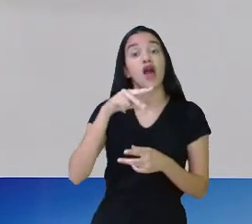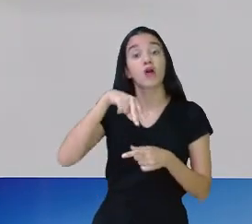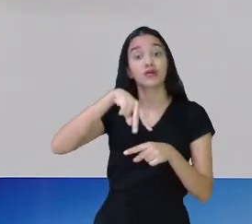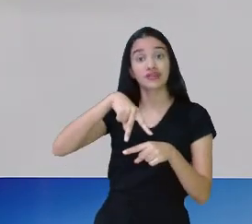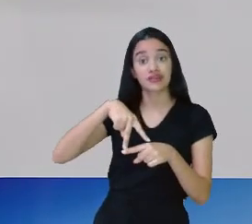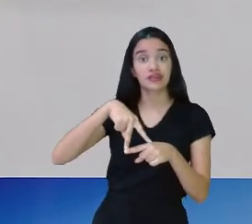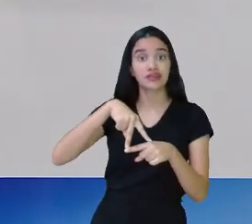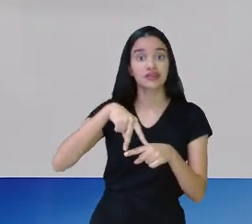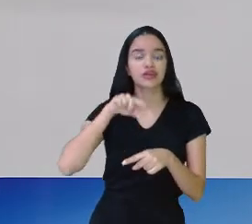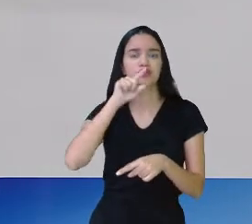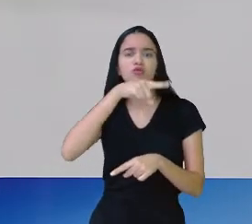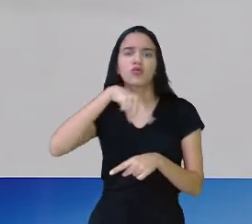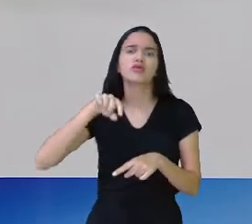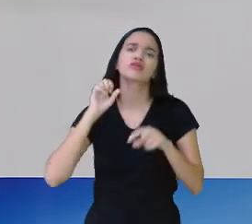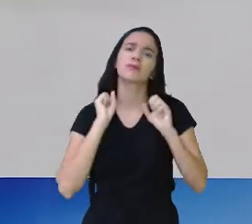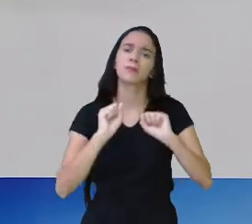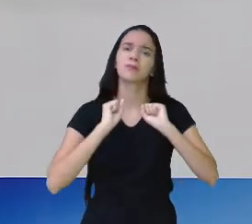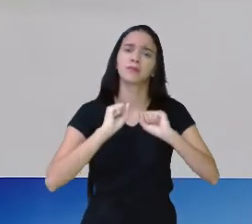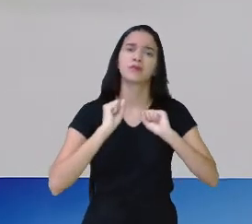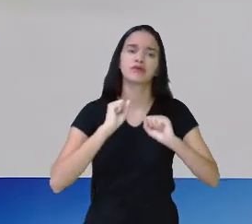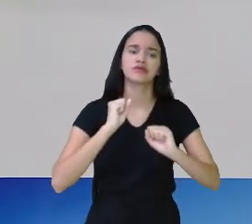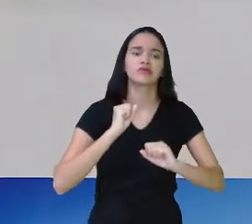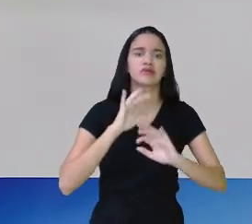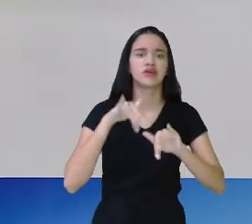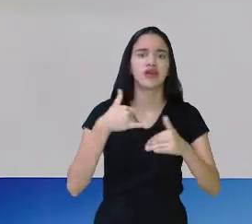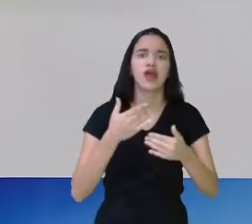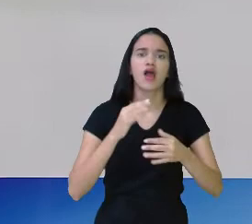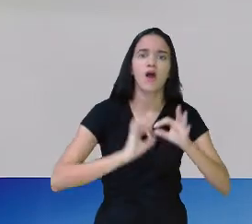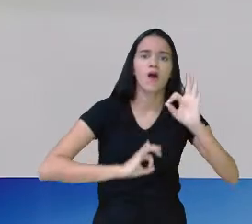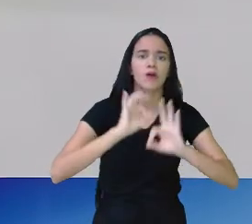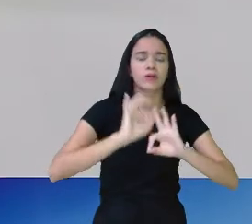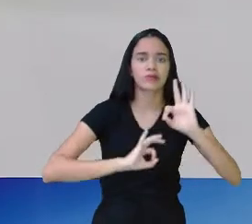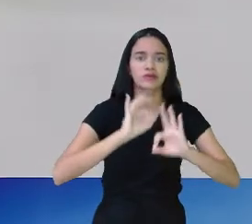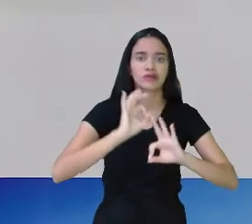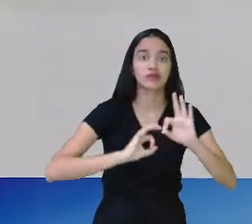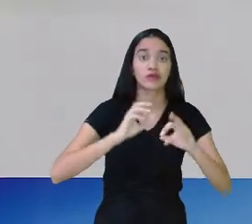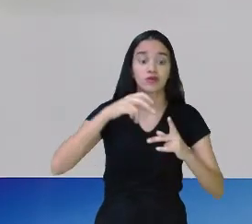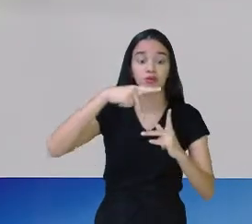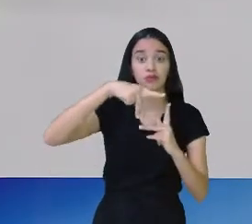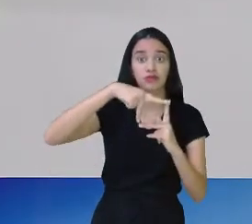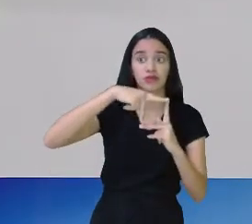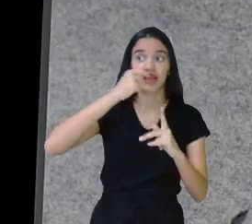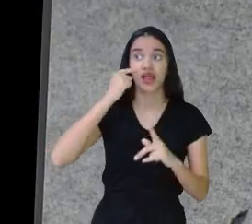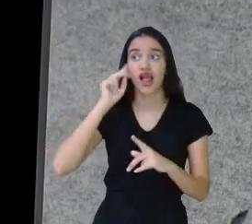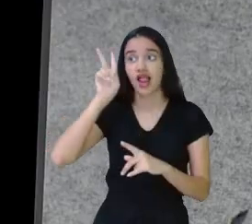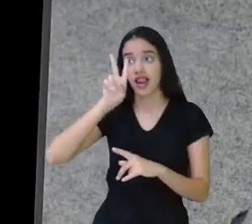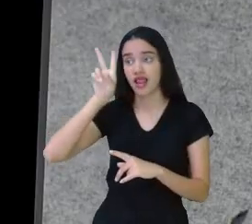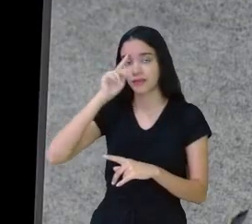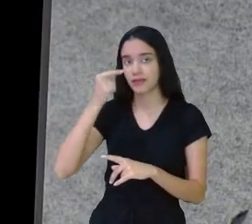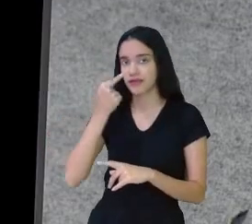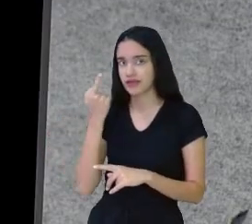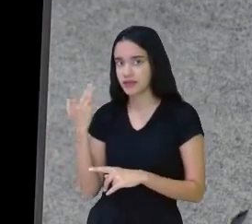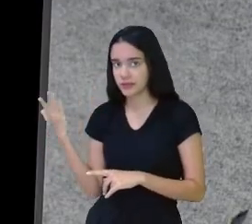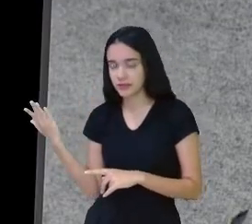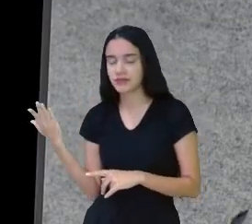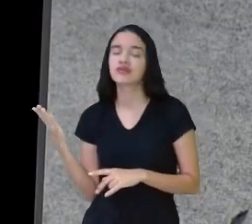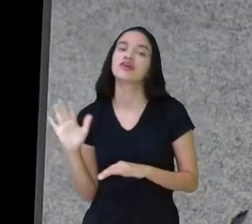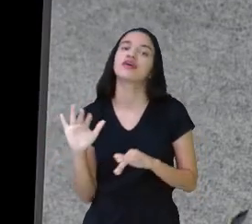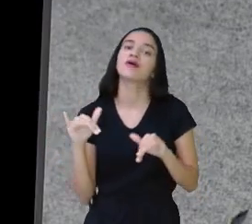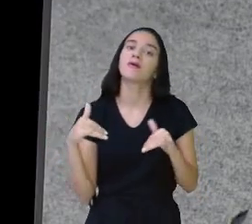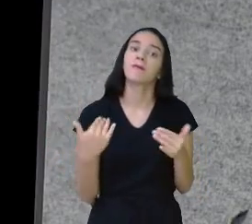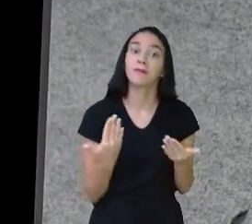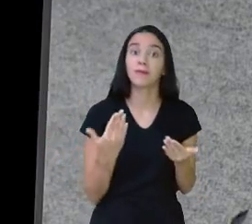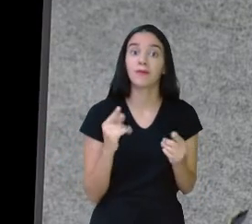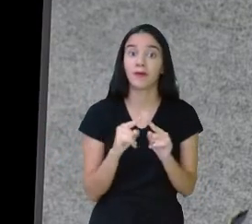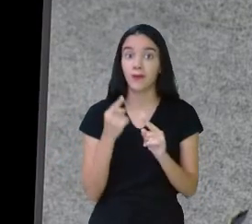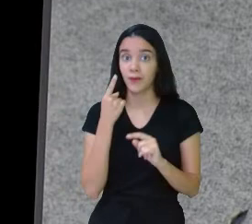tá? Vocês podem construir um quadrado. Lembrando, nesse caso